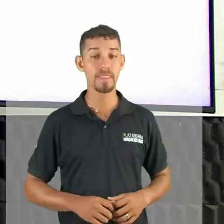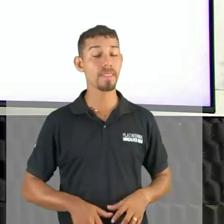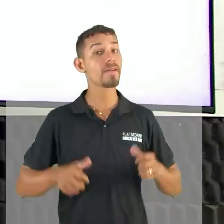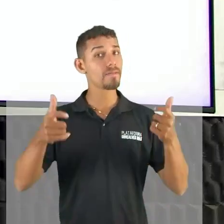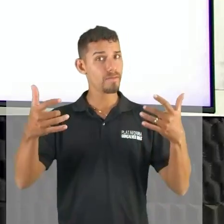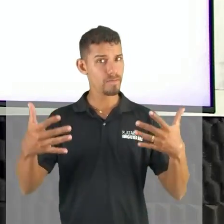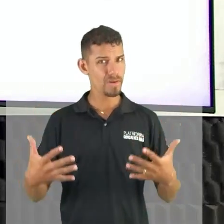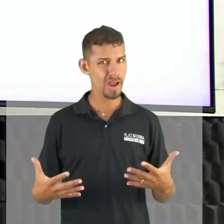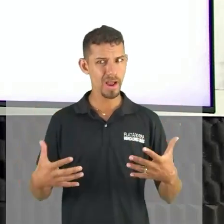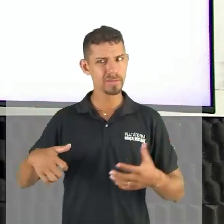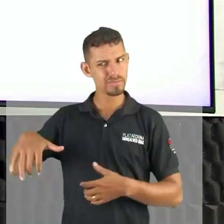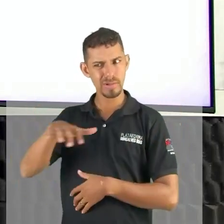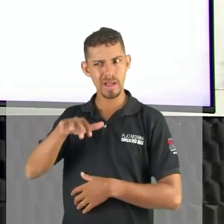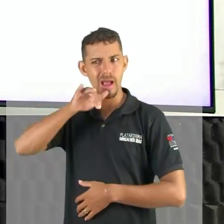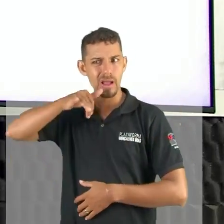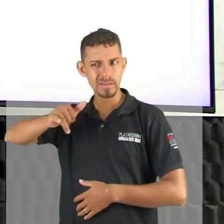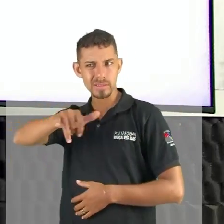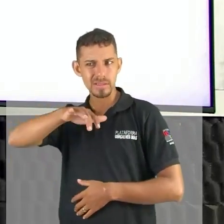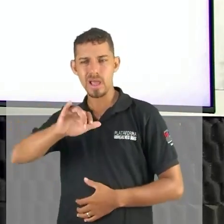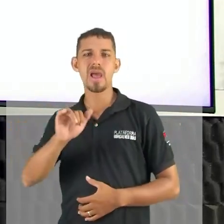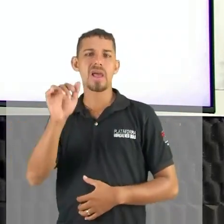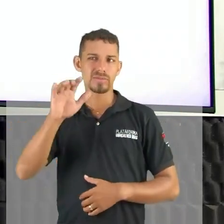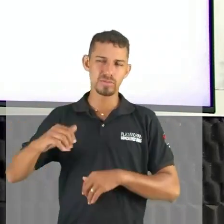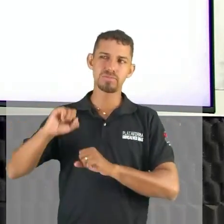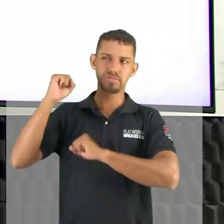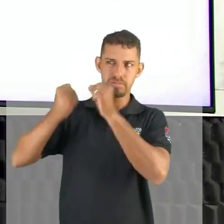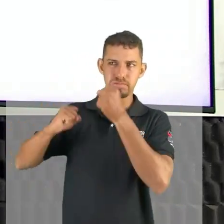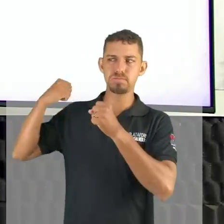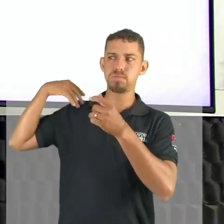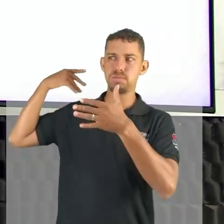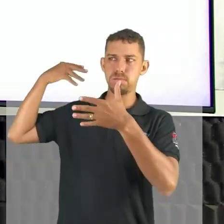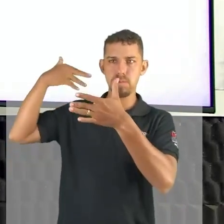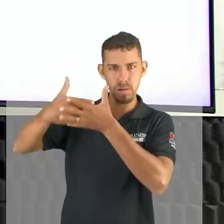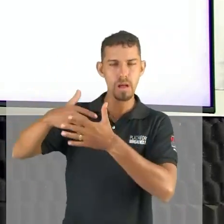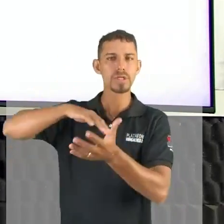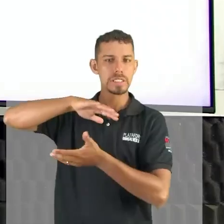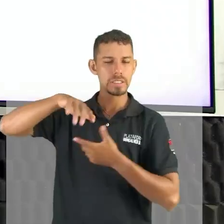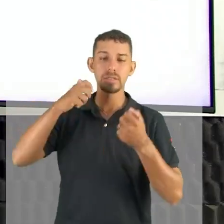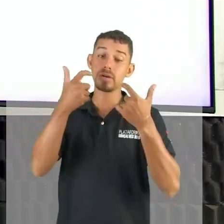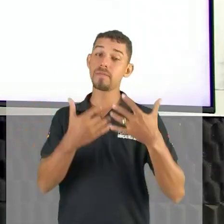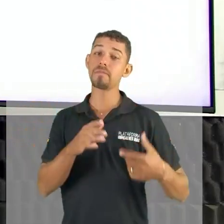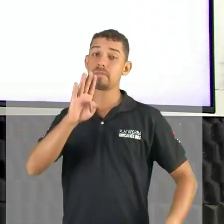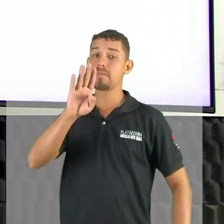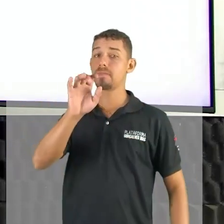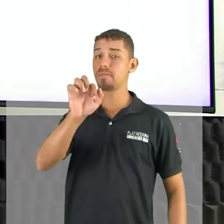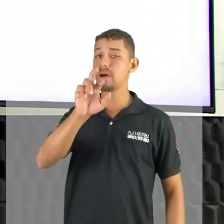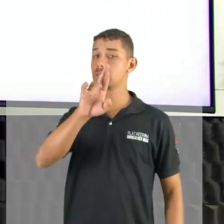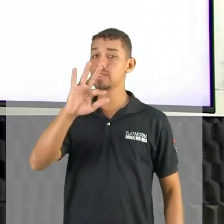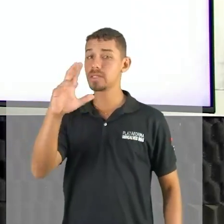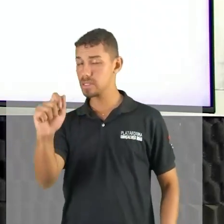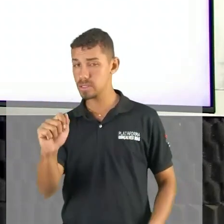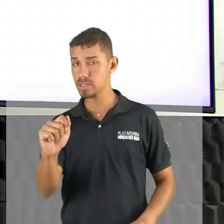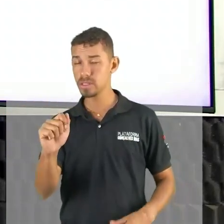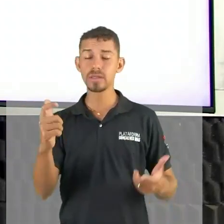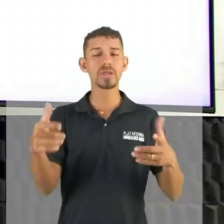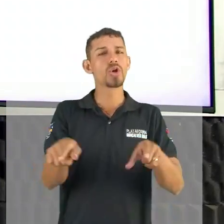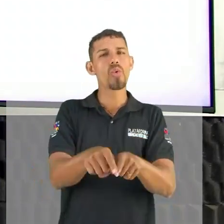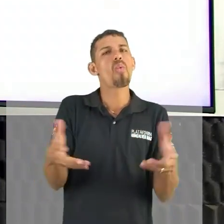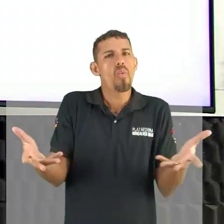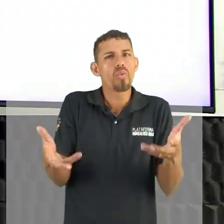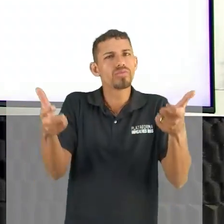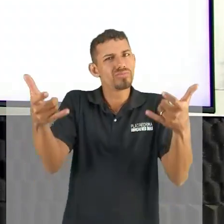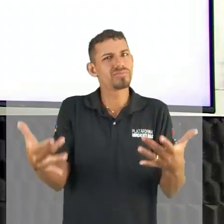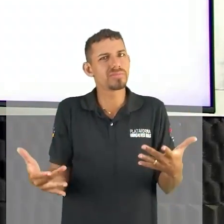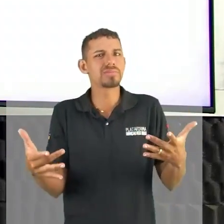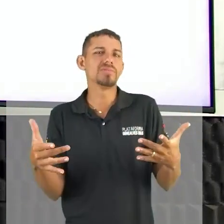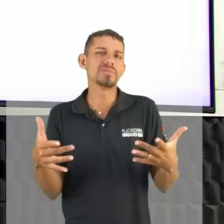de fontes energéticas é falar de toda a revolução industrial em curso. A gente falou aqui de baterias, e hoje o mundo todo fala delas, porque a